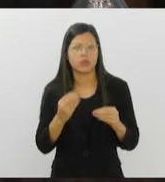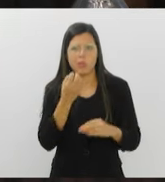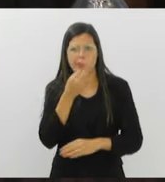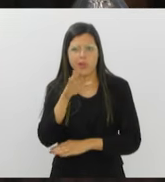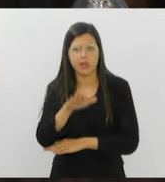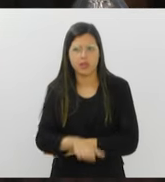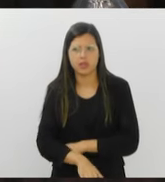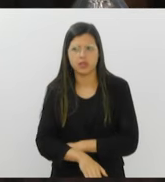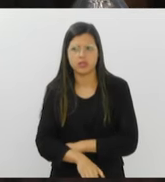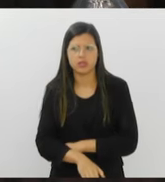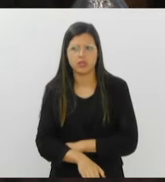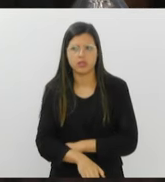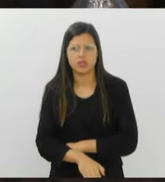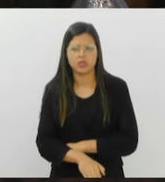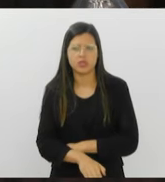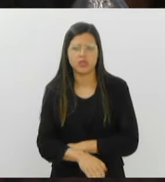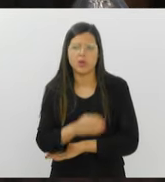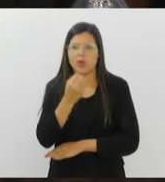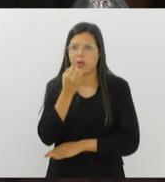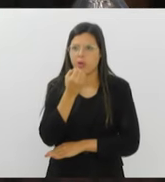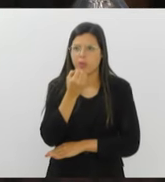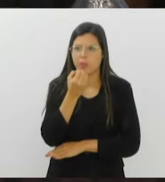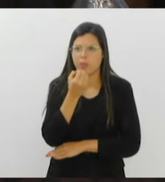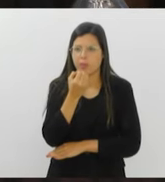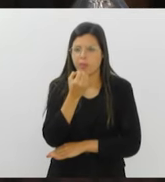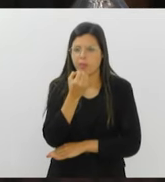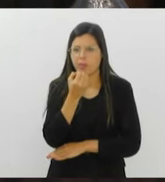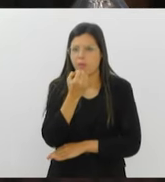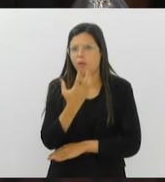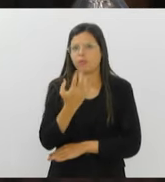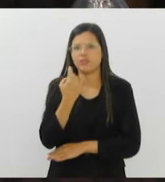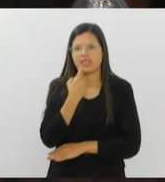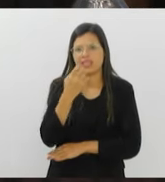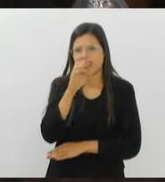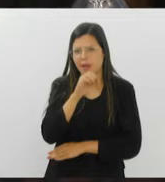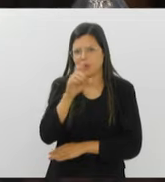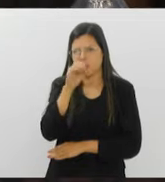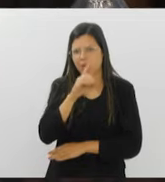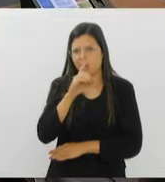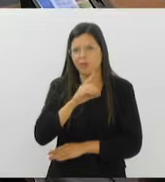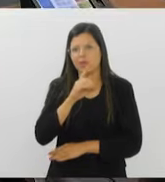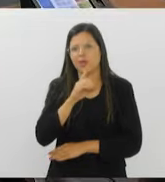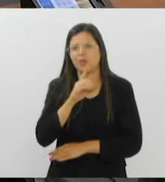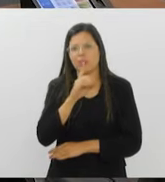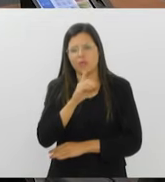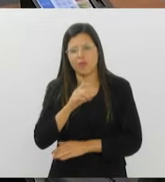e um bom final de semana para todos. Fico com Deus.